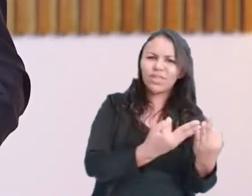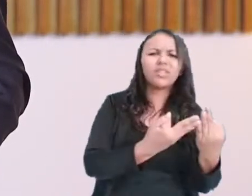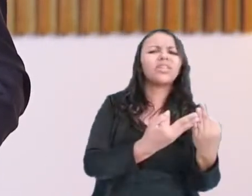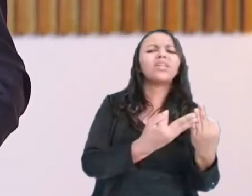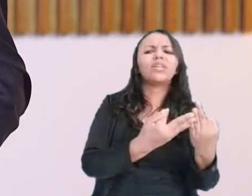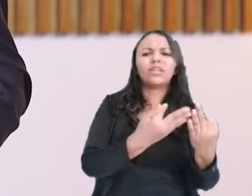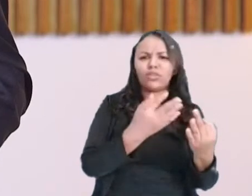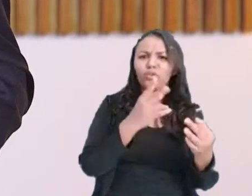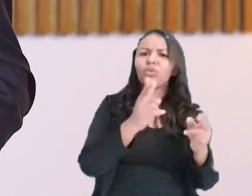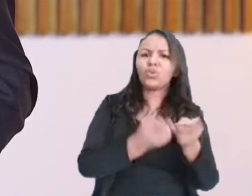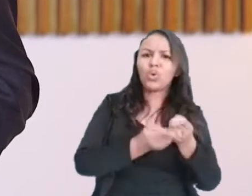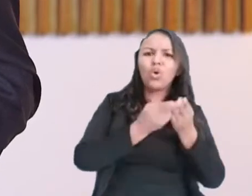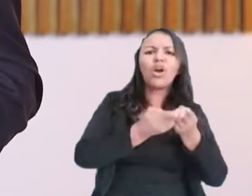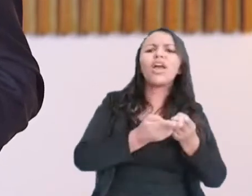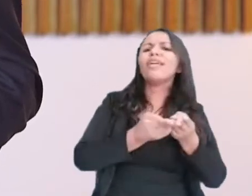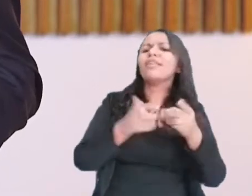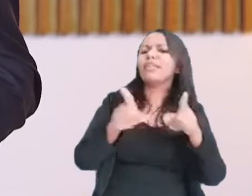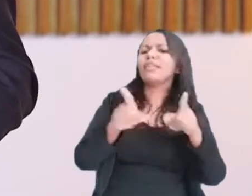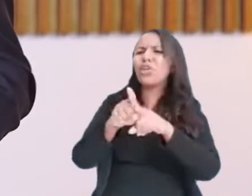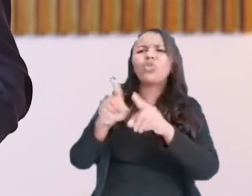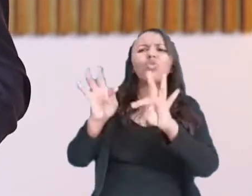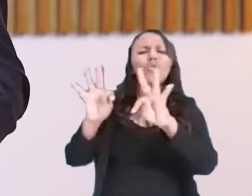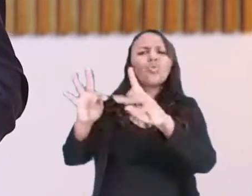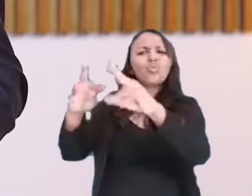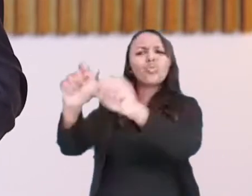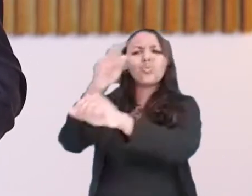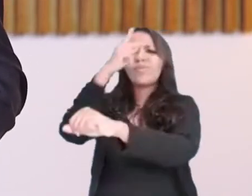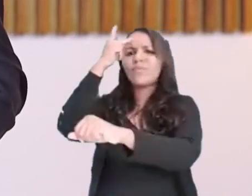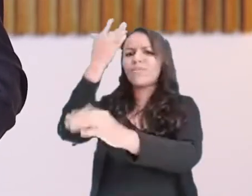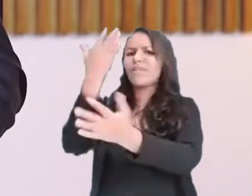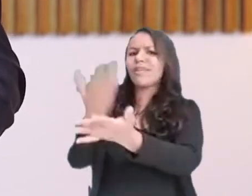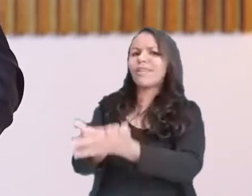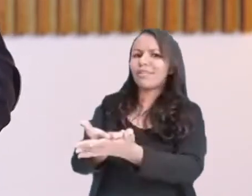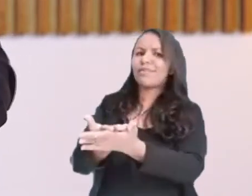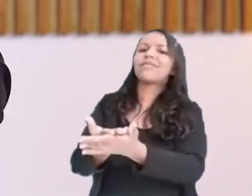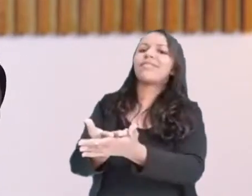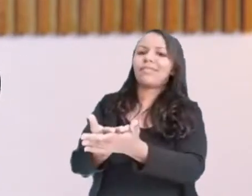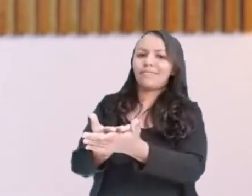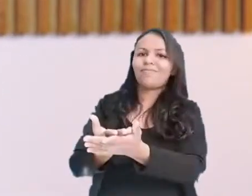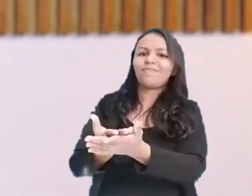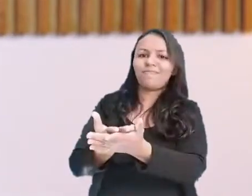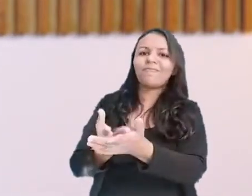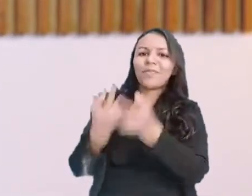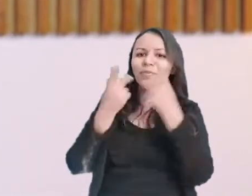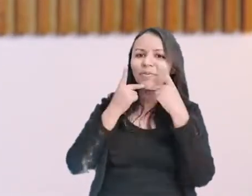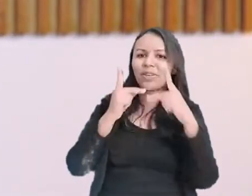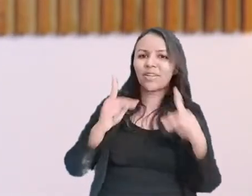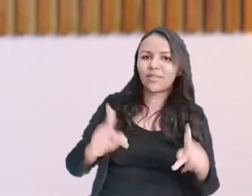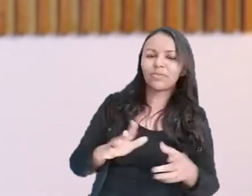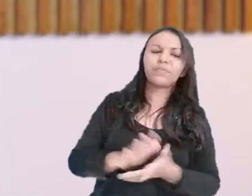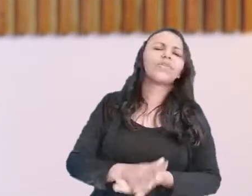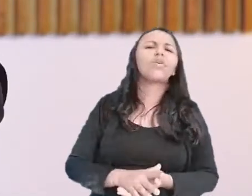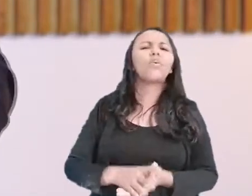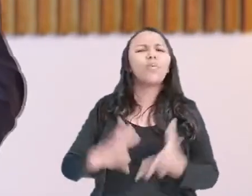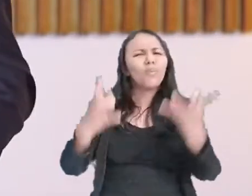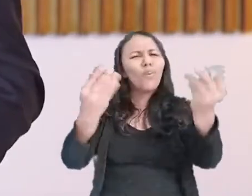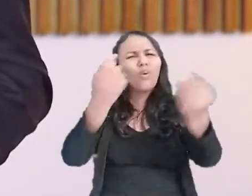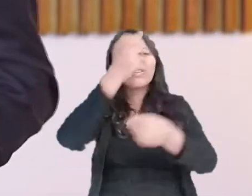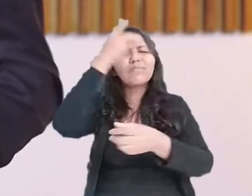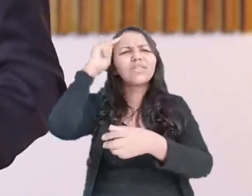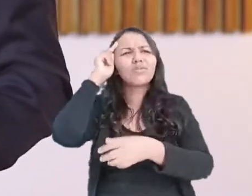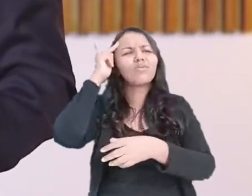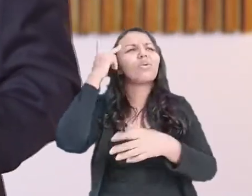naquela mensagem. Muitos, durante os 120 anos, ouviram a mensagem de Noé. Muitos